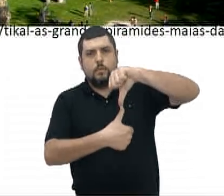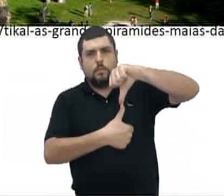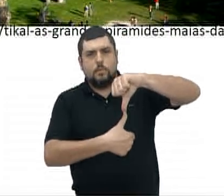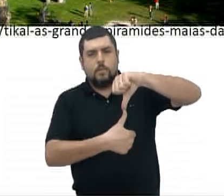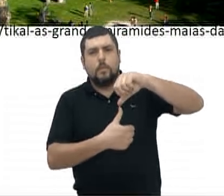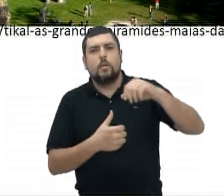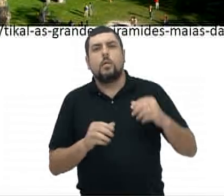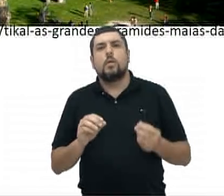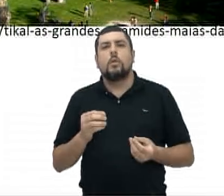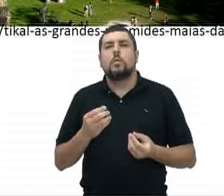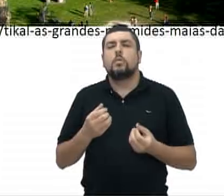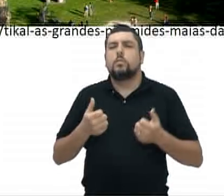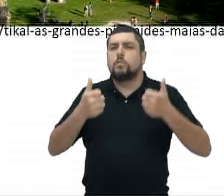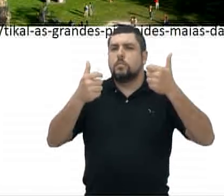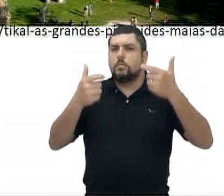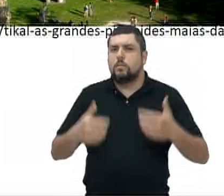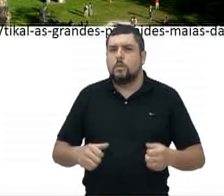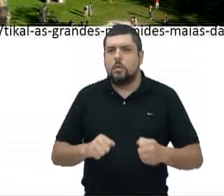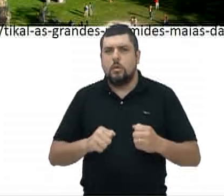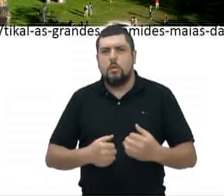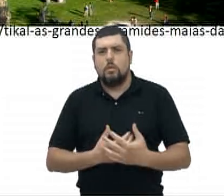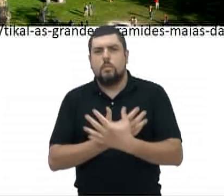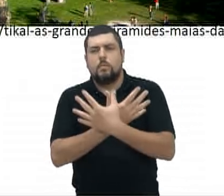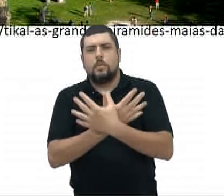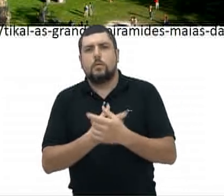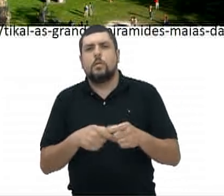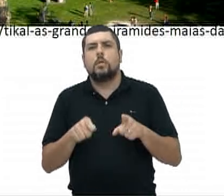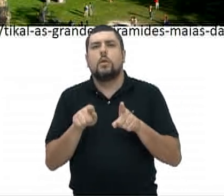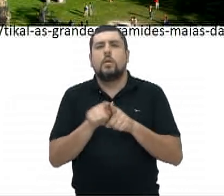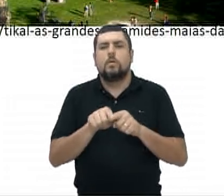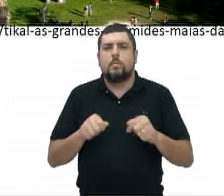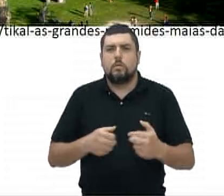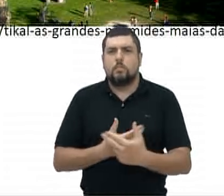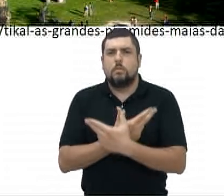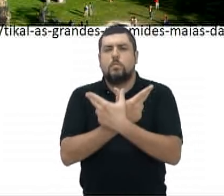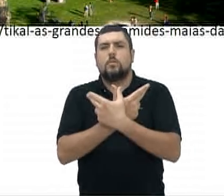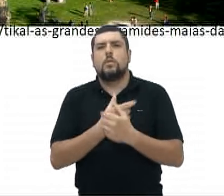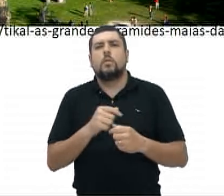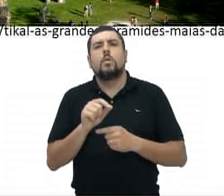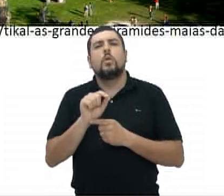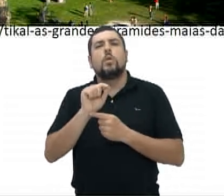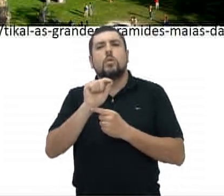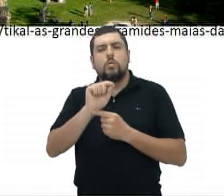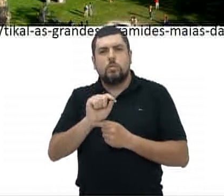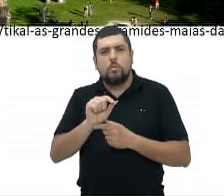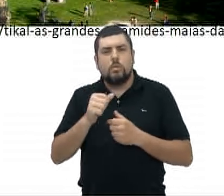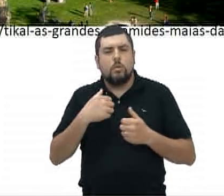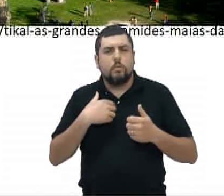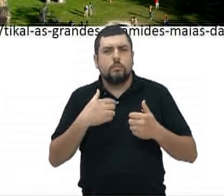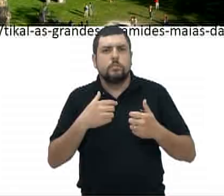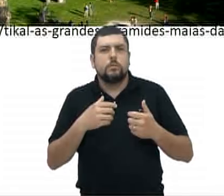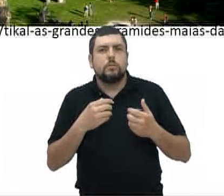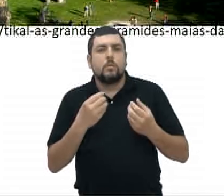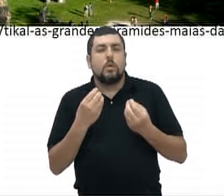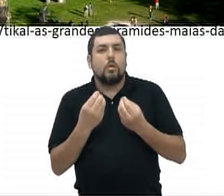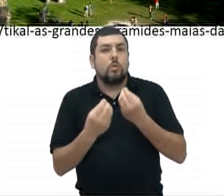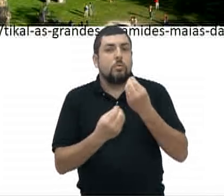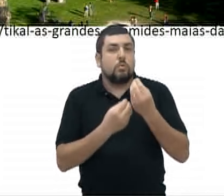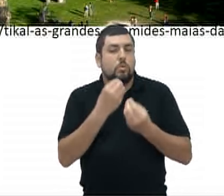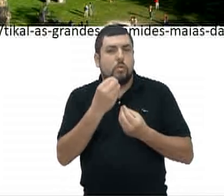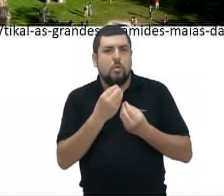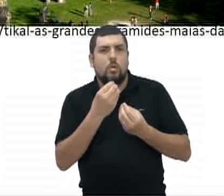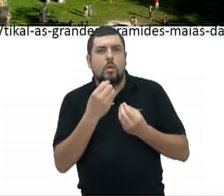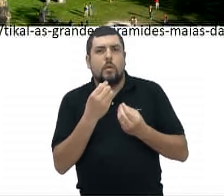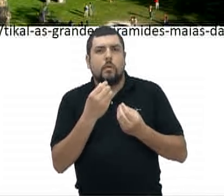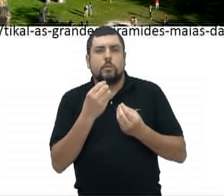aqui, de maias e de astecas que influenciaram a cultura desses países ali,